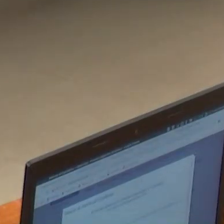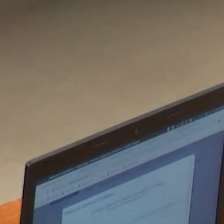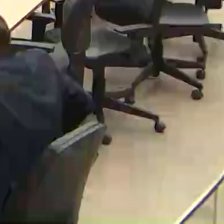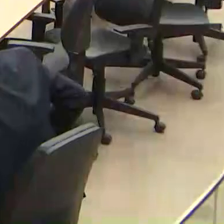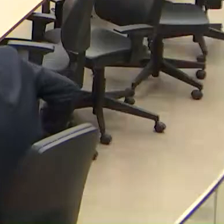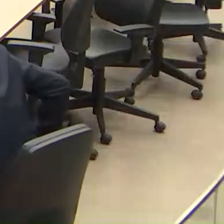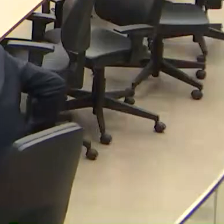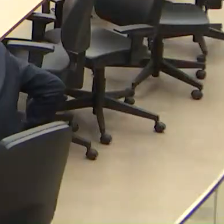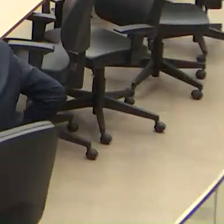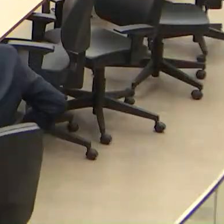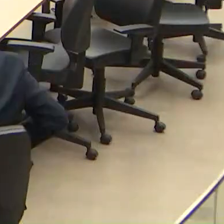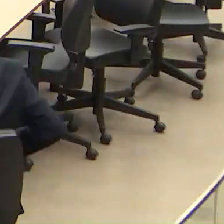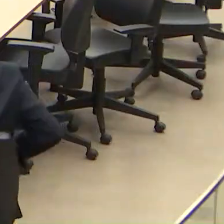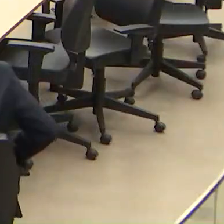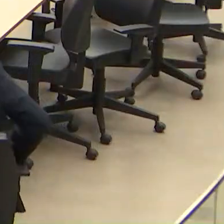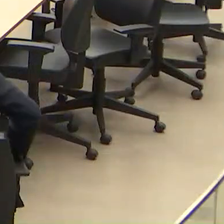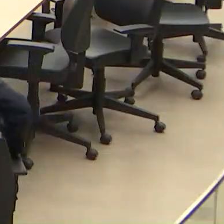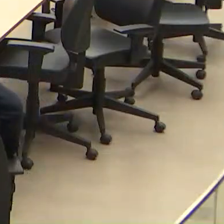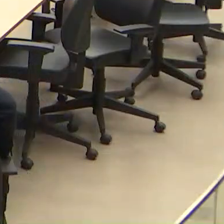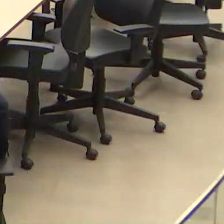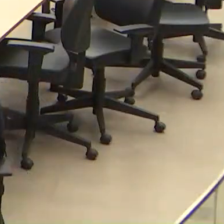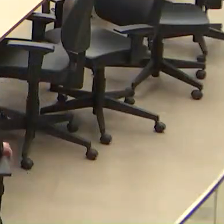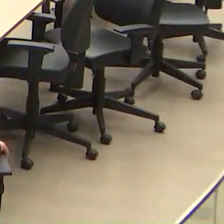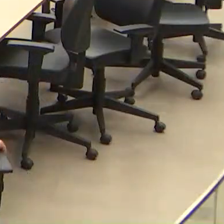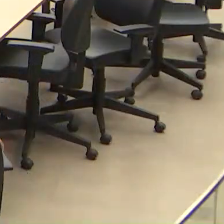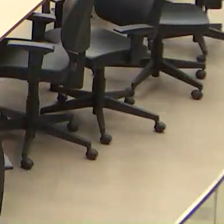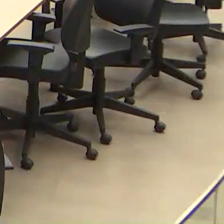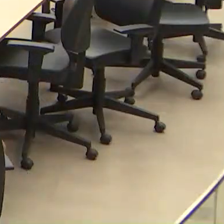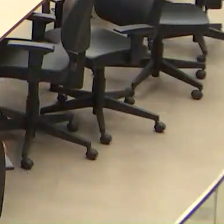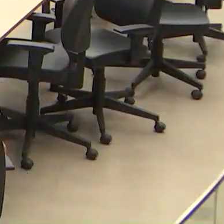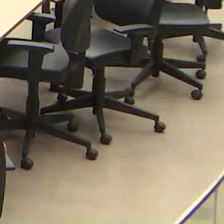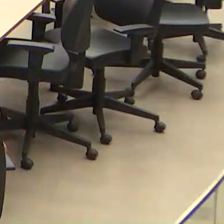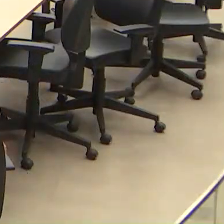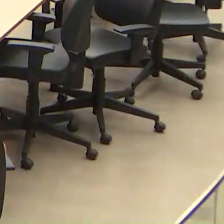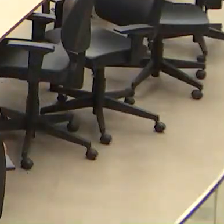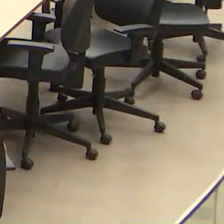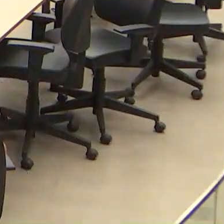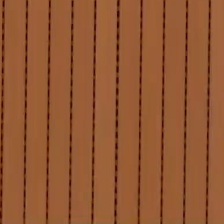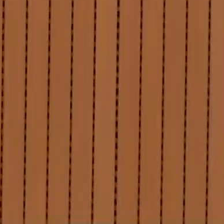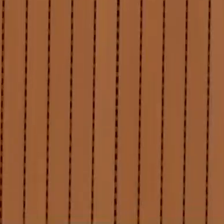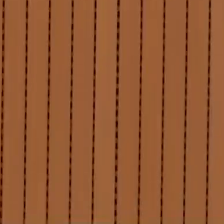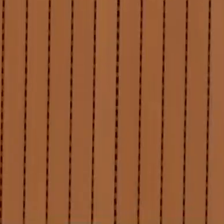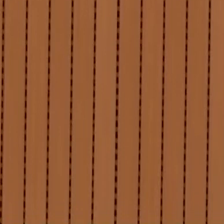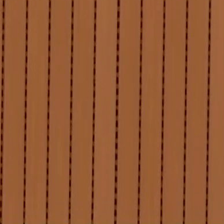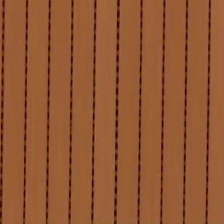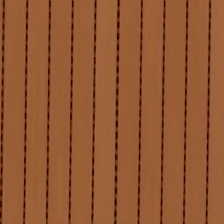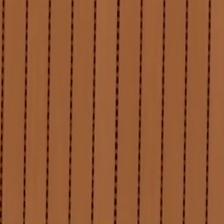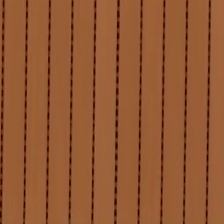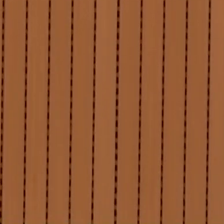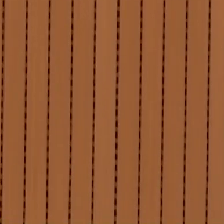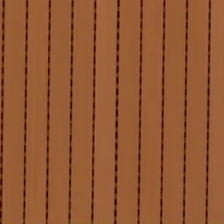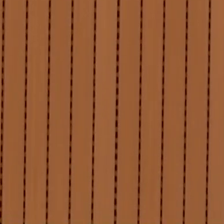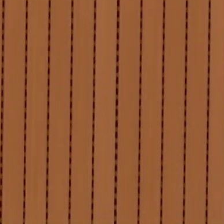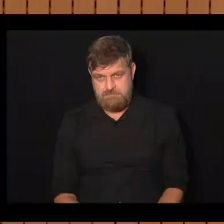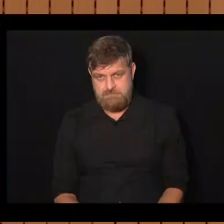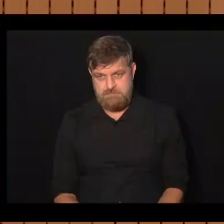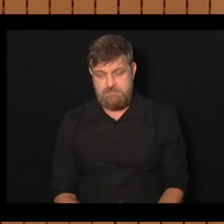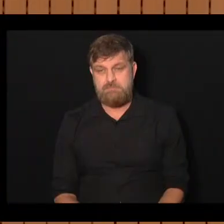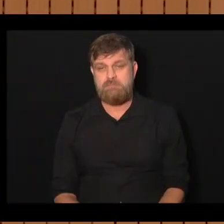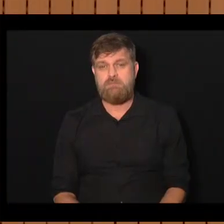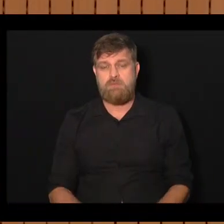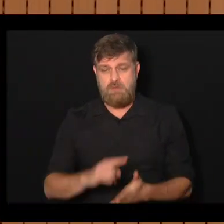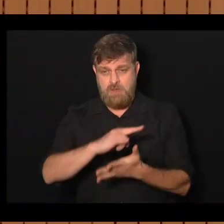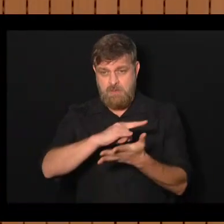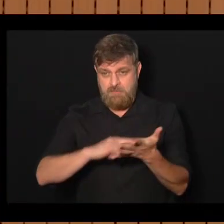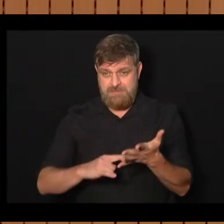Gratti, Vossa Excelência tem a tribuna para dar o parecer individual a cada moção apresentada. Moção de apelo número 190